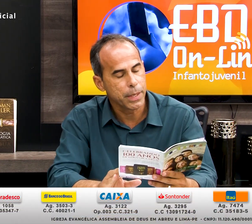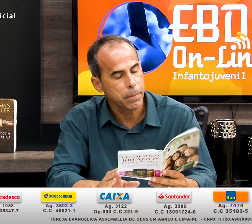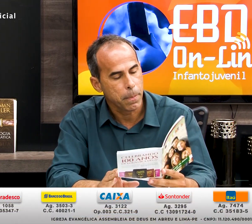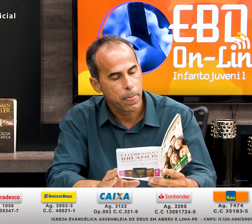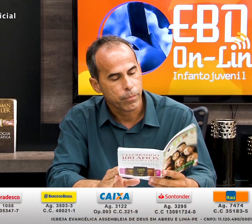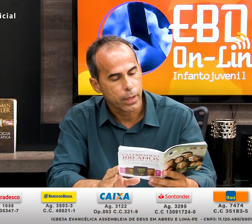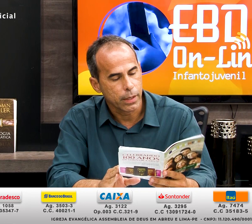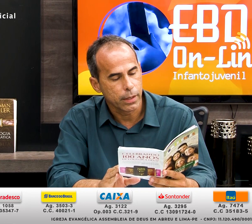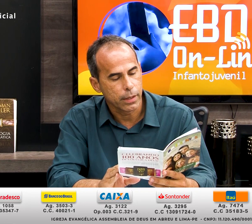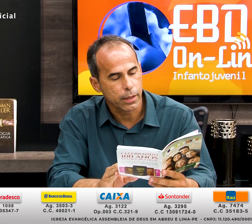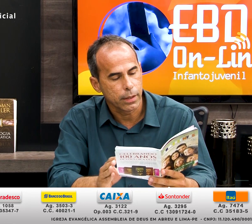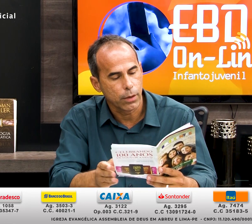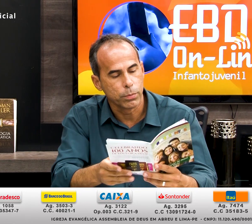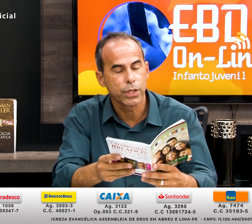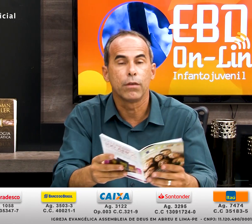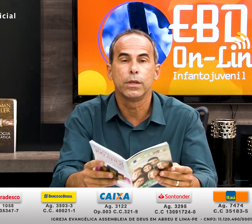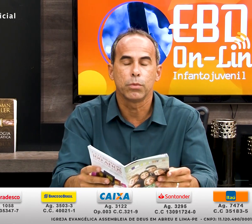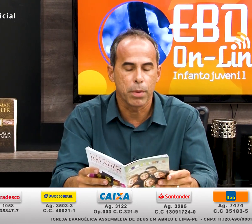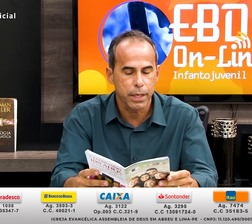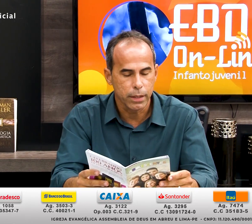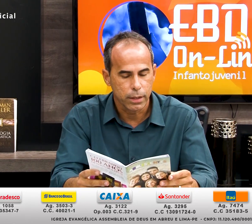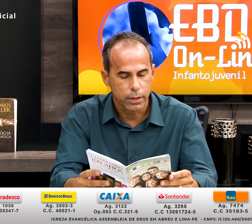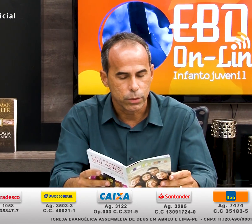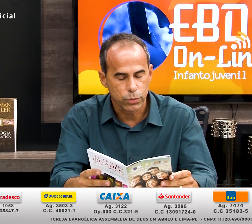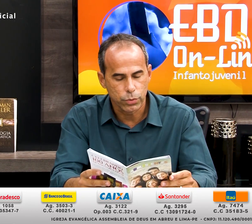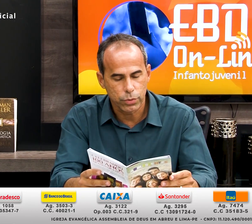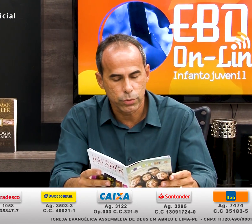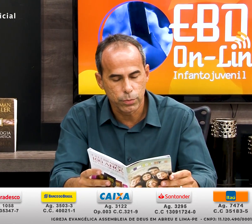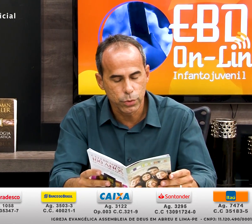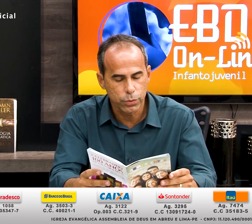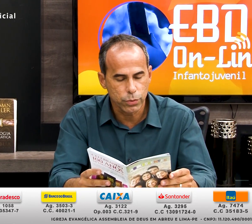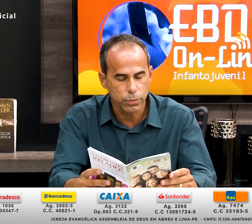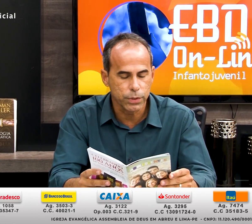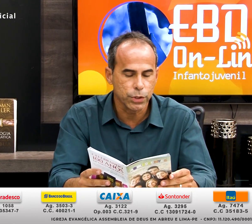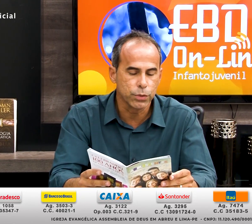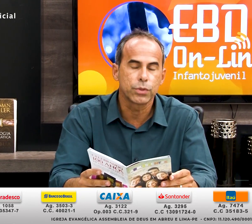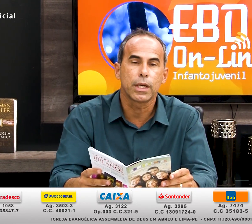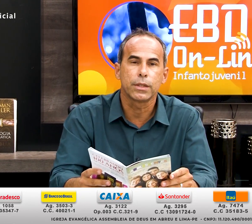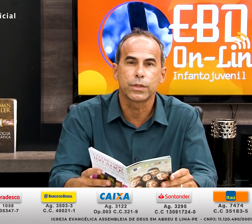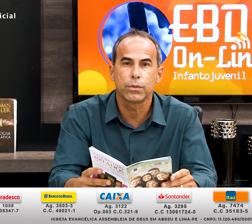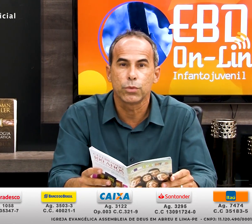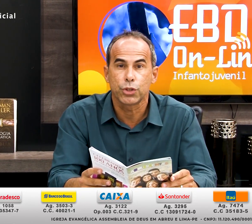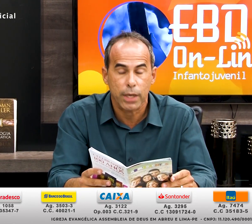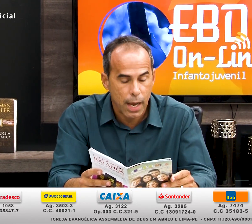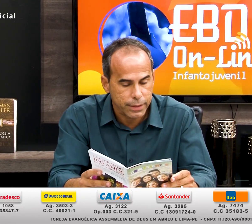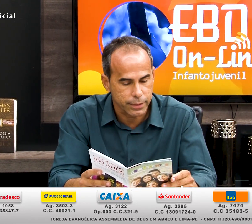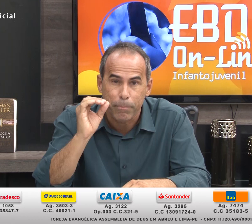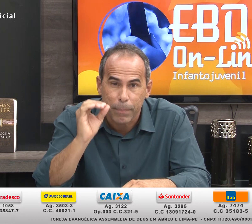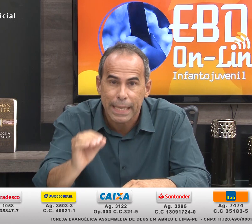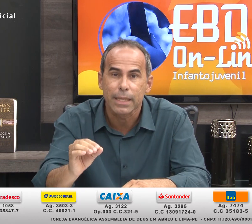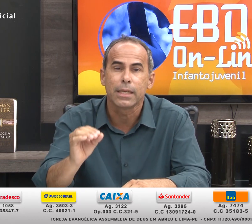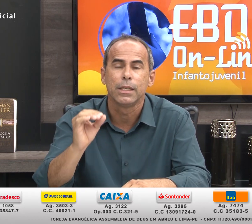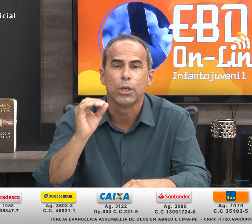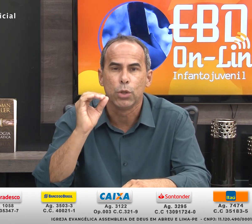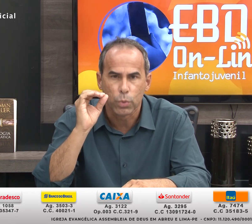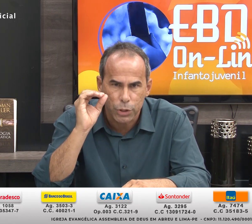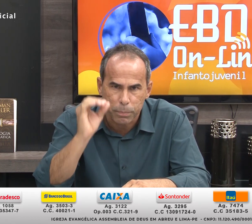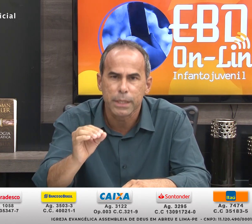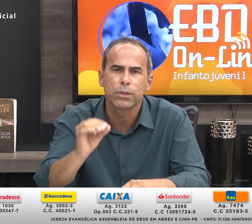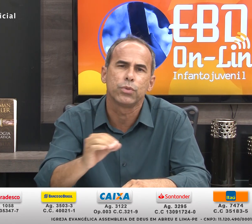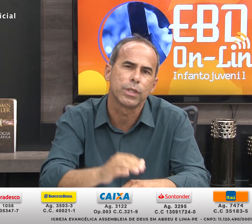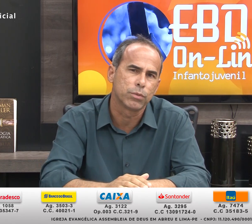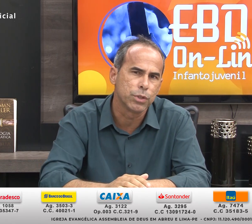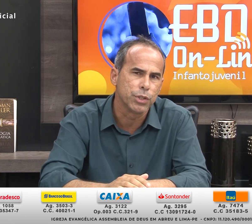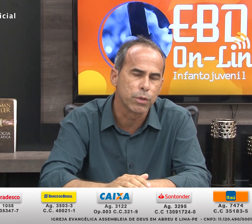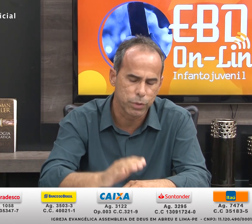também observando bem os muitos subsídios que a lição nos traz. Dependa